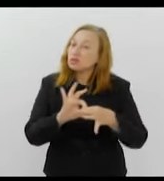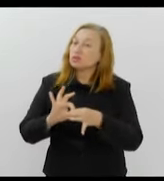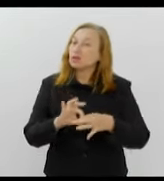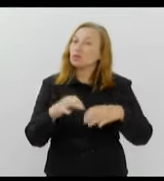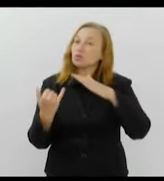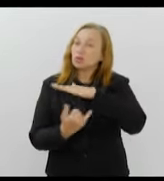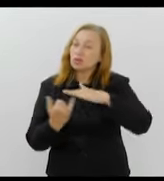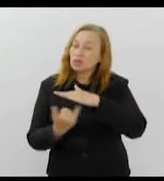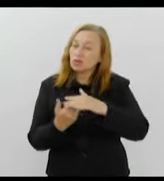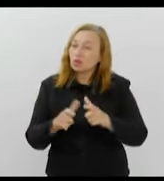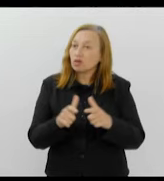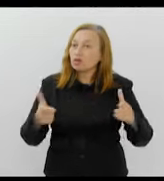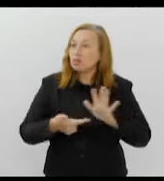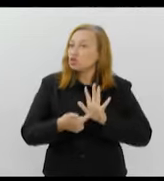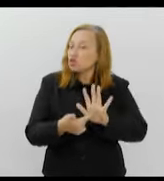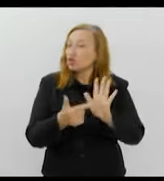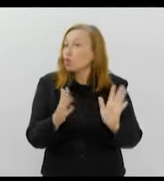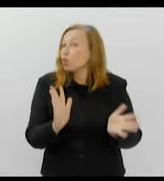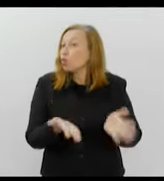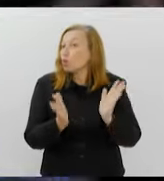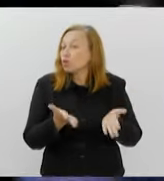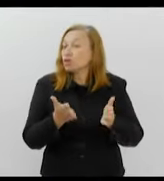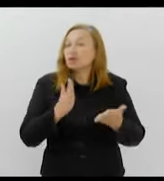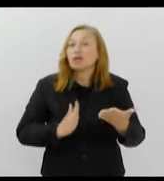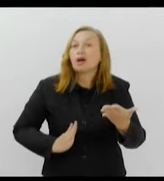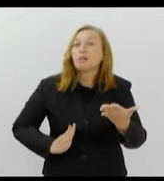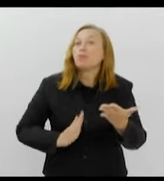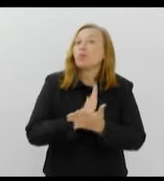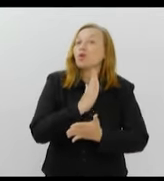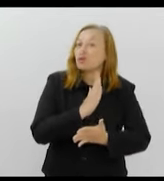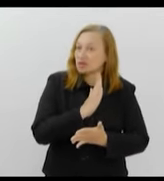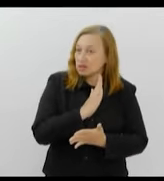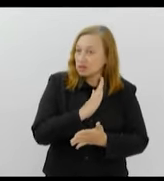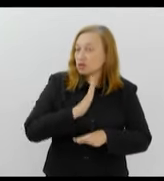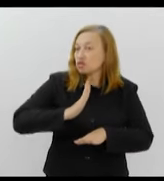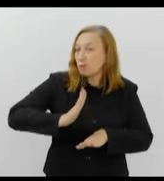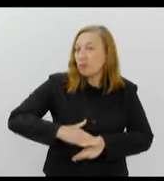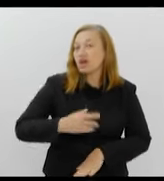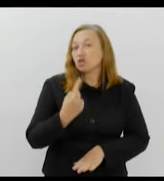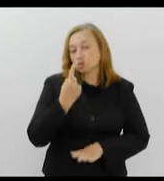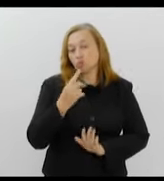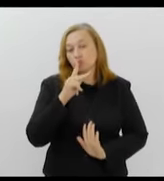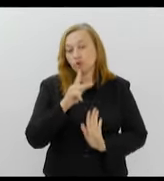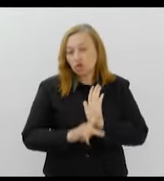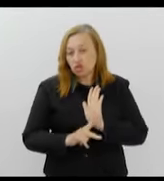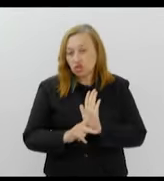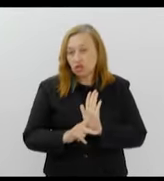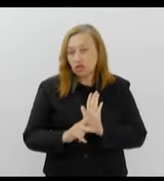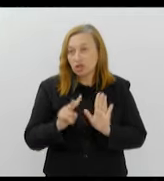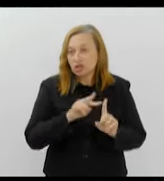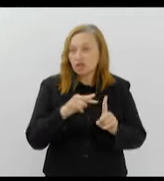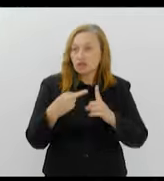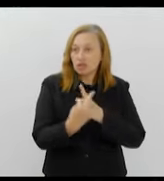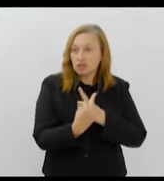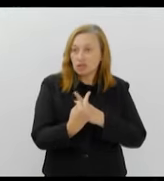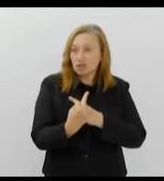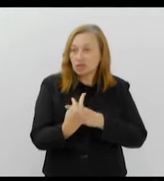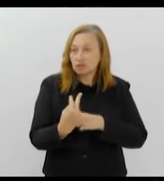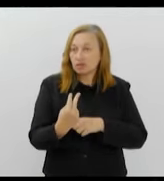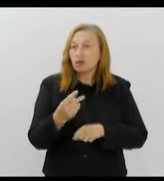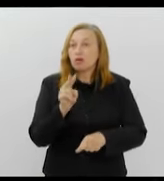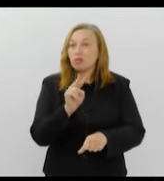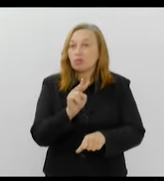muito grande demonstrada que hoje na aprovação de mais um projeto visando salvaguardar o concurso